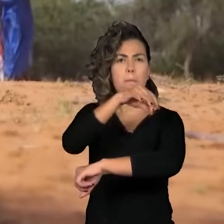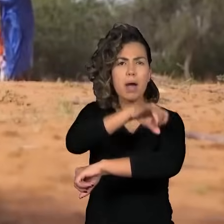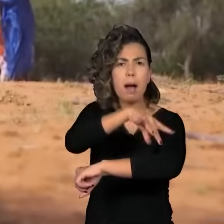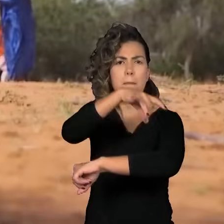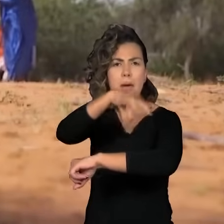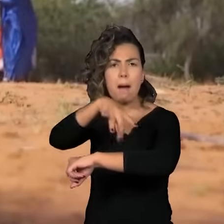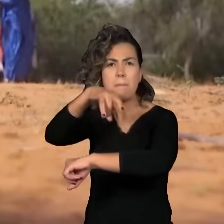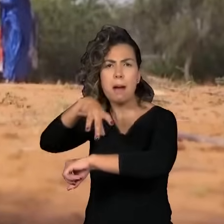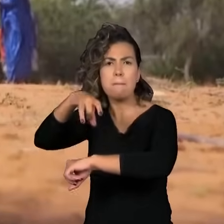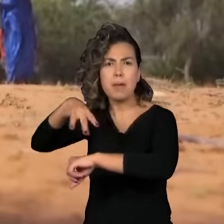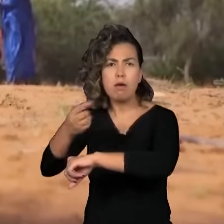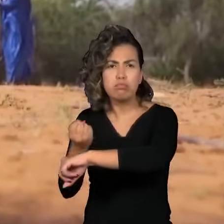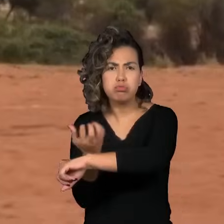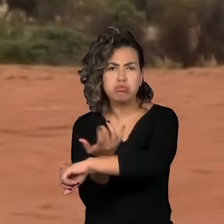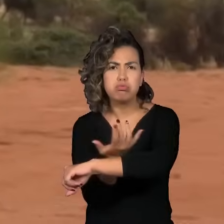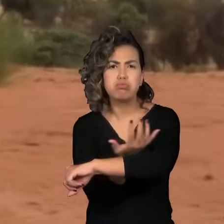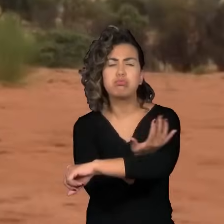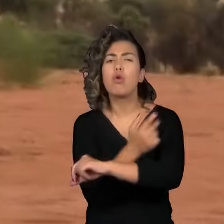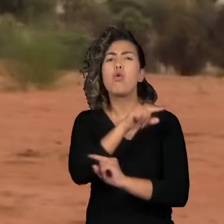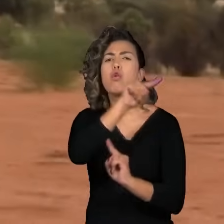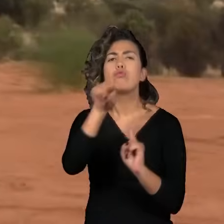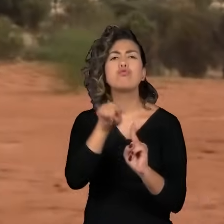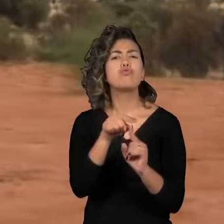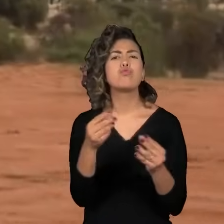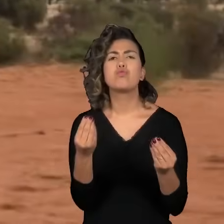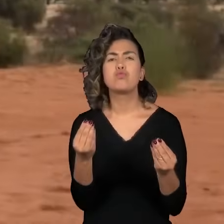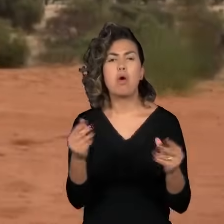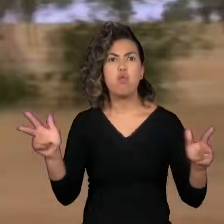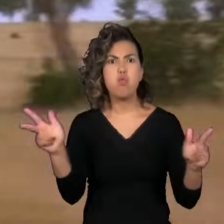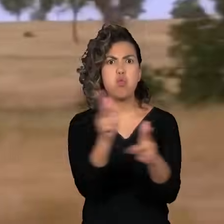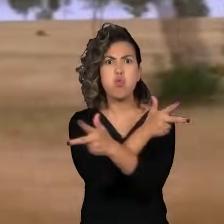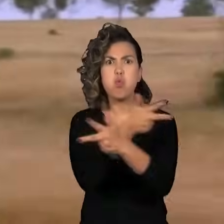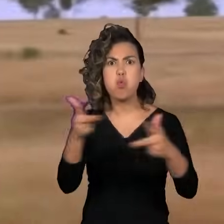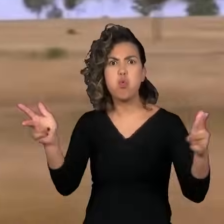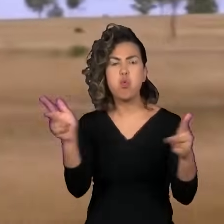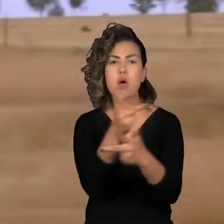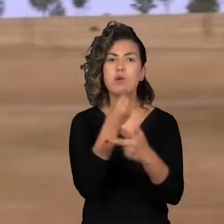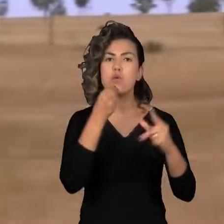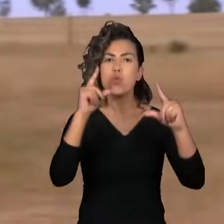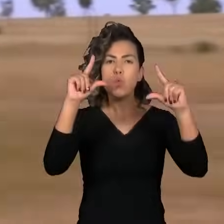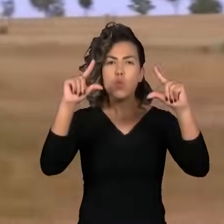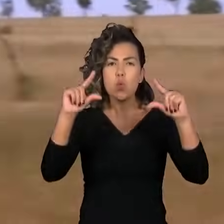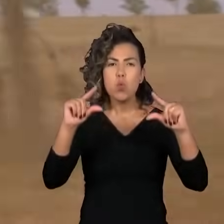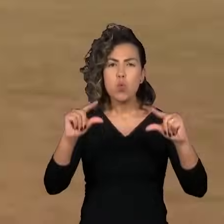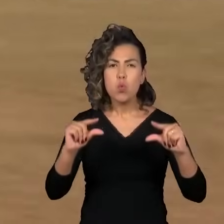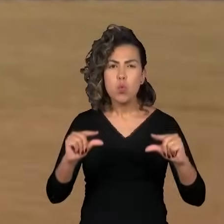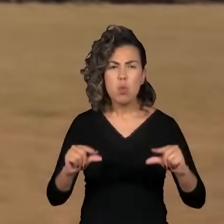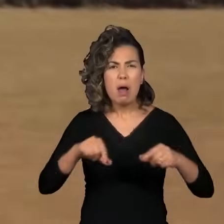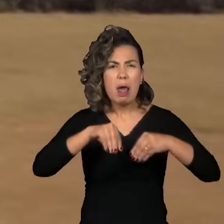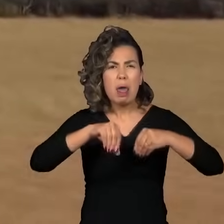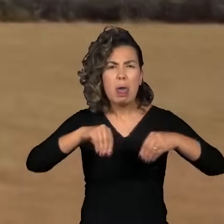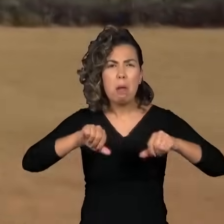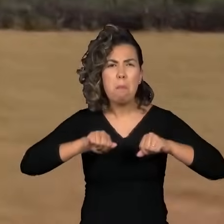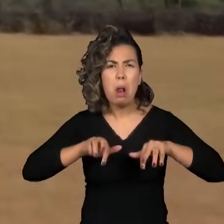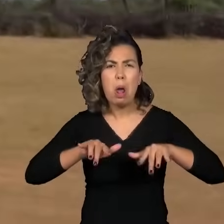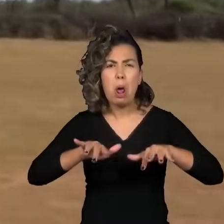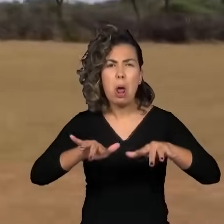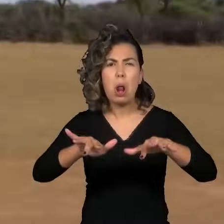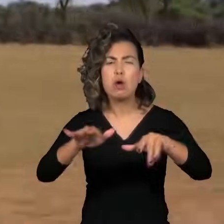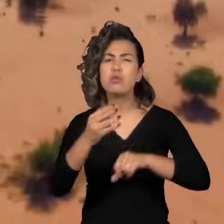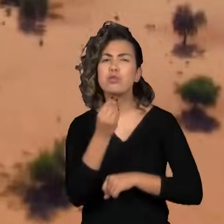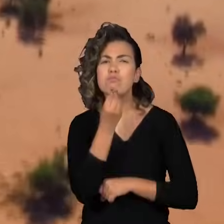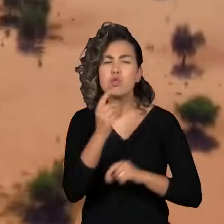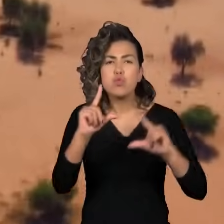O objetivo da iniciativa é bloquear o vento e a areia do deserto, recuperar o solo, reter a água,